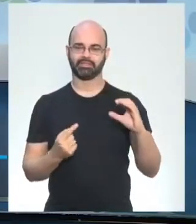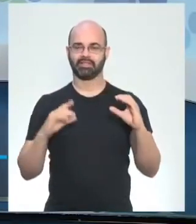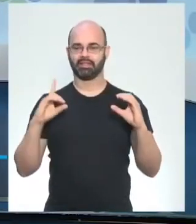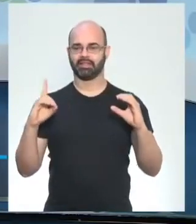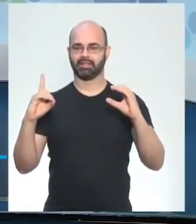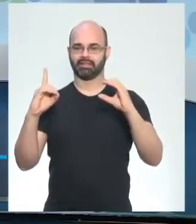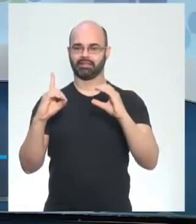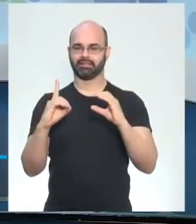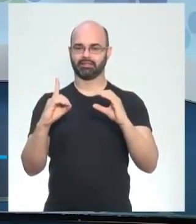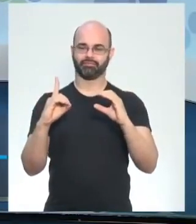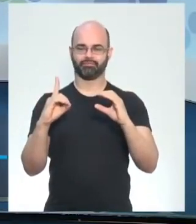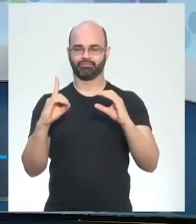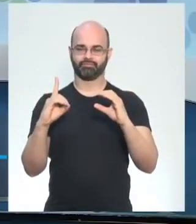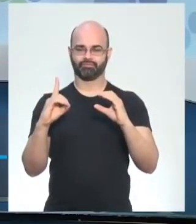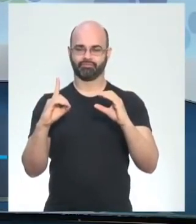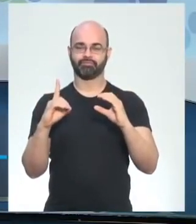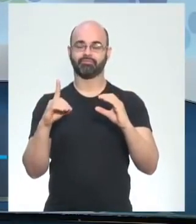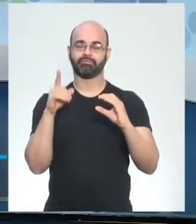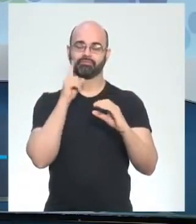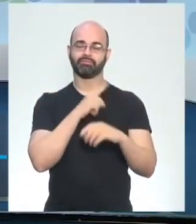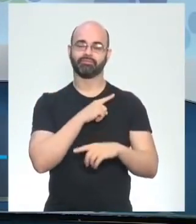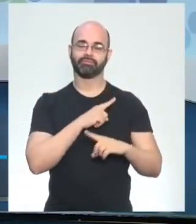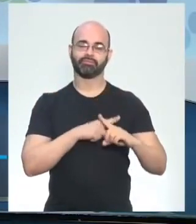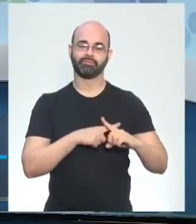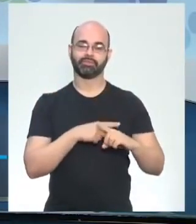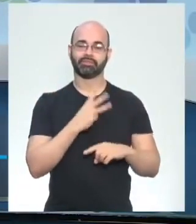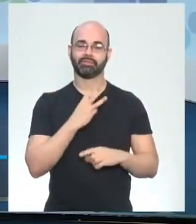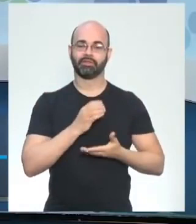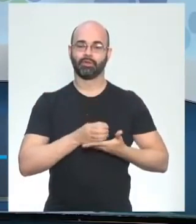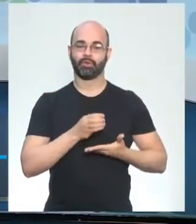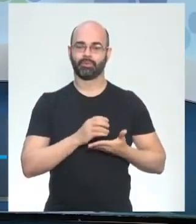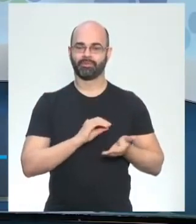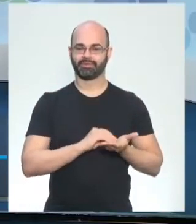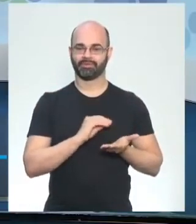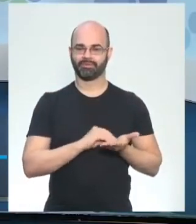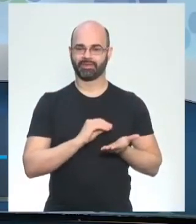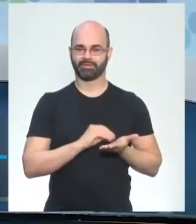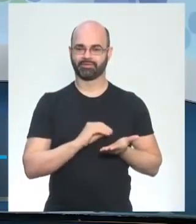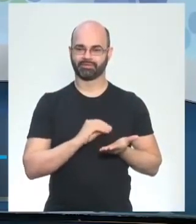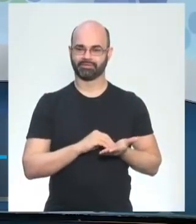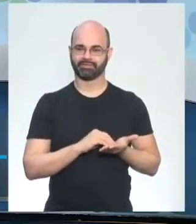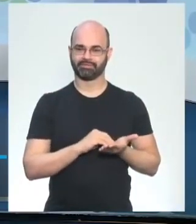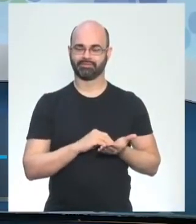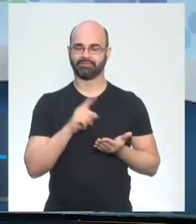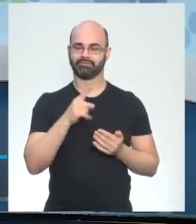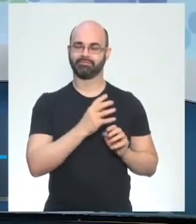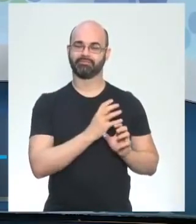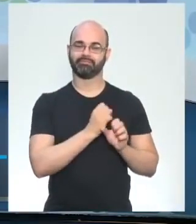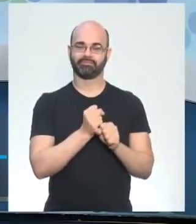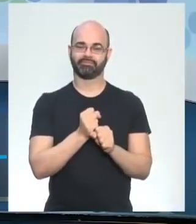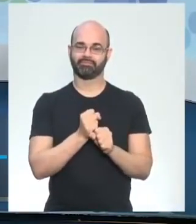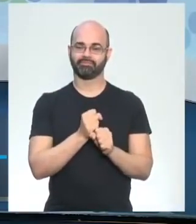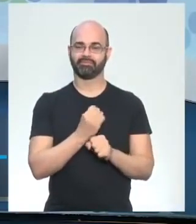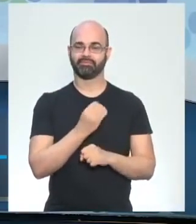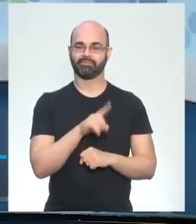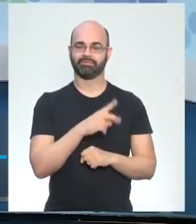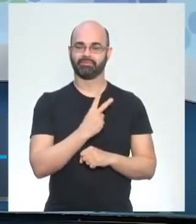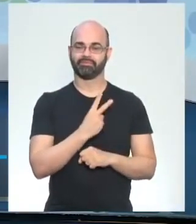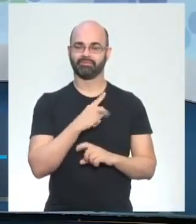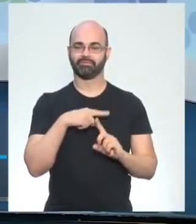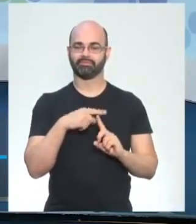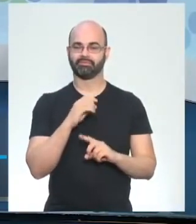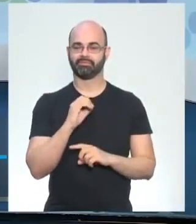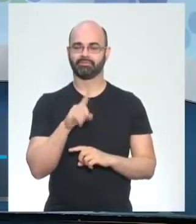você poderia cair. E aí você multiplicaria, né, os 3 copos faltantes ali, você poderia somar, né, 0,2